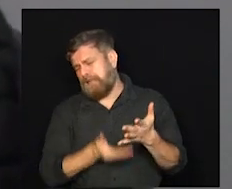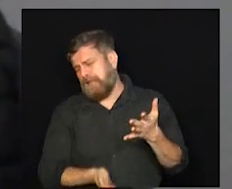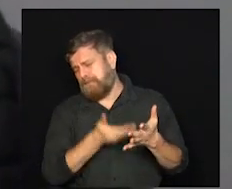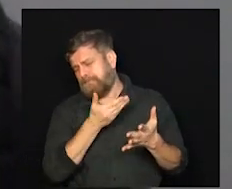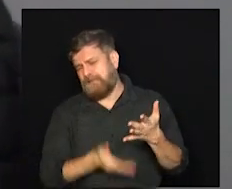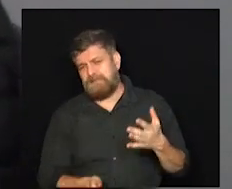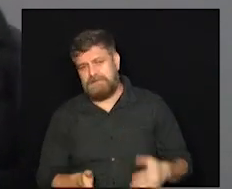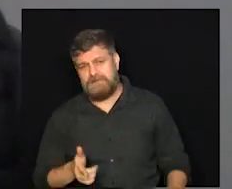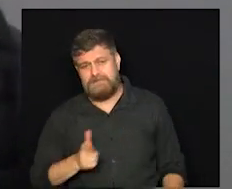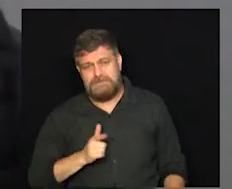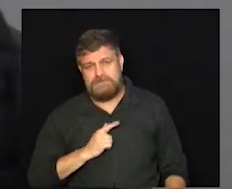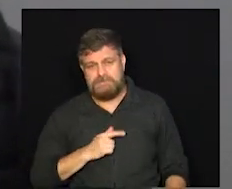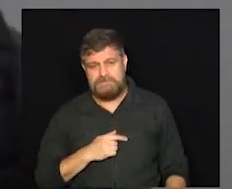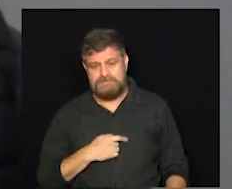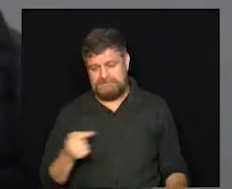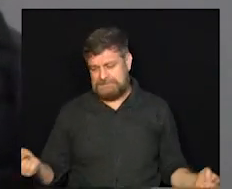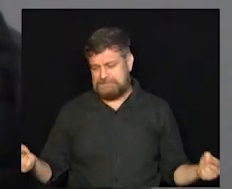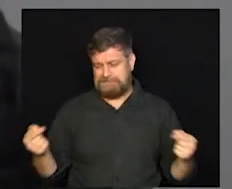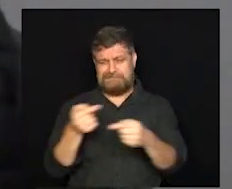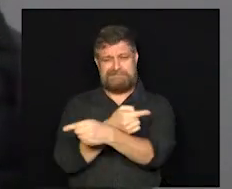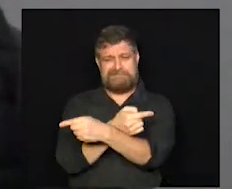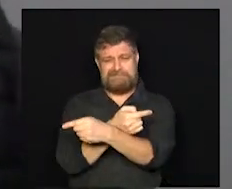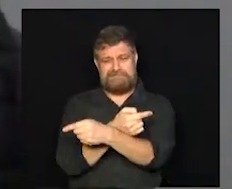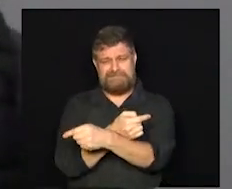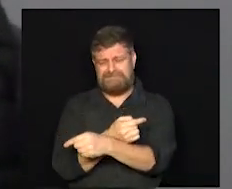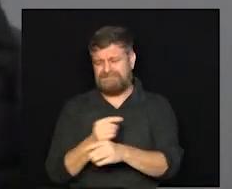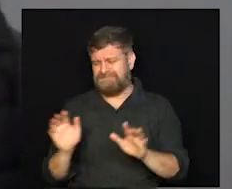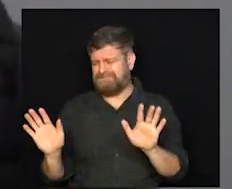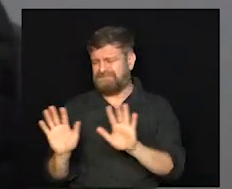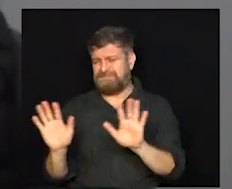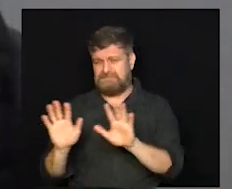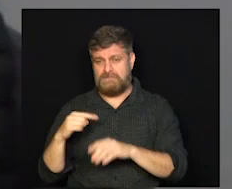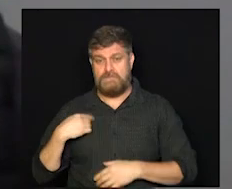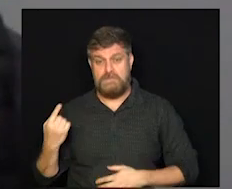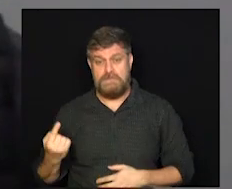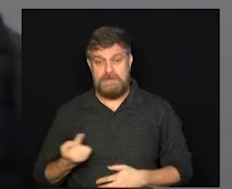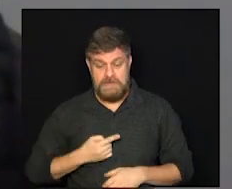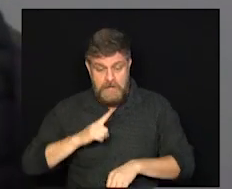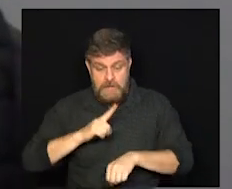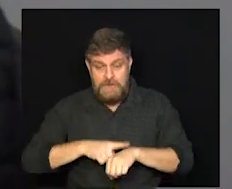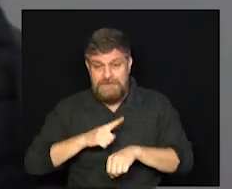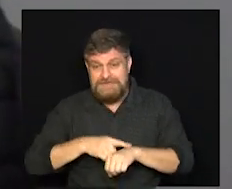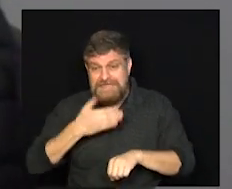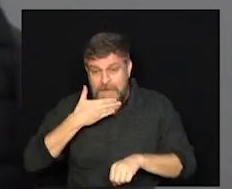demandas de divergências, né? E eu acho que a gente precisa investir melhor o nosso tempo